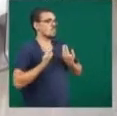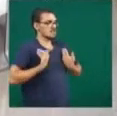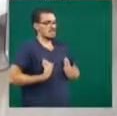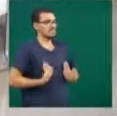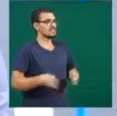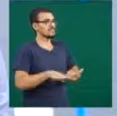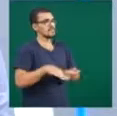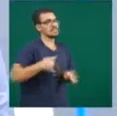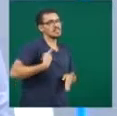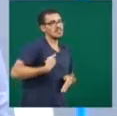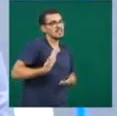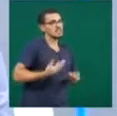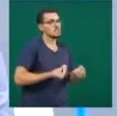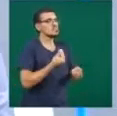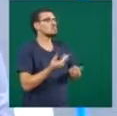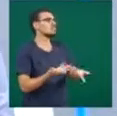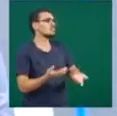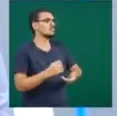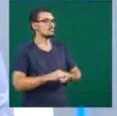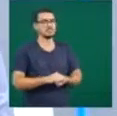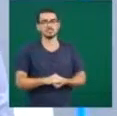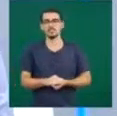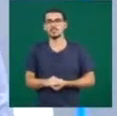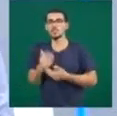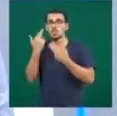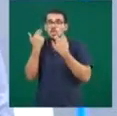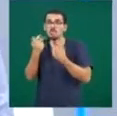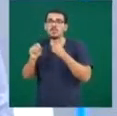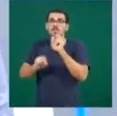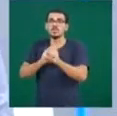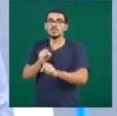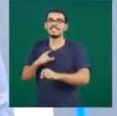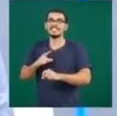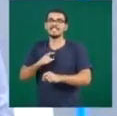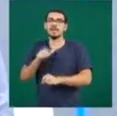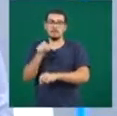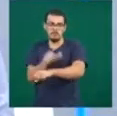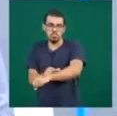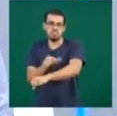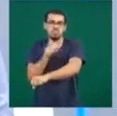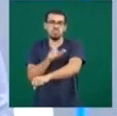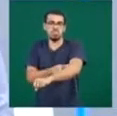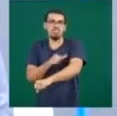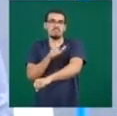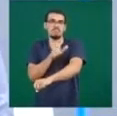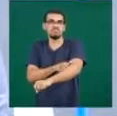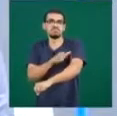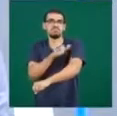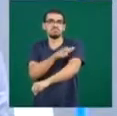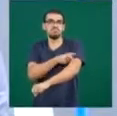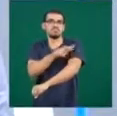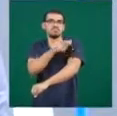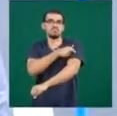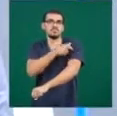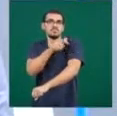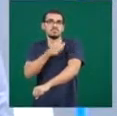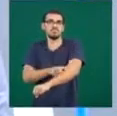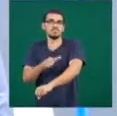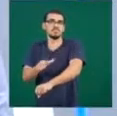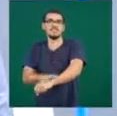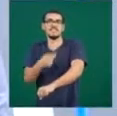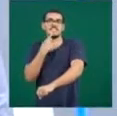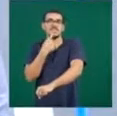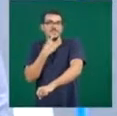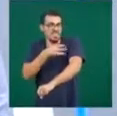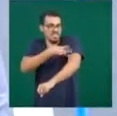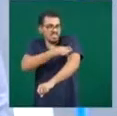a psoríase? Geralmente, a forma mais comum da psoríase é a psoríase em placas, que é aquela que se apresenta através de placas avermelhadas e